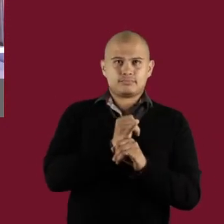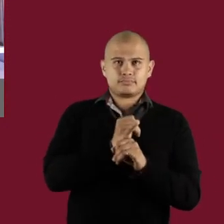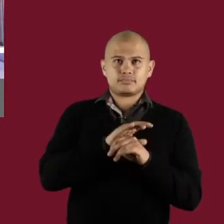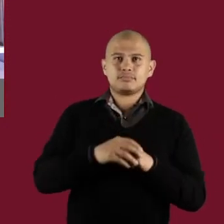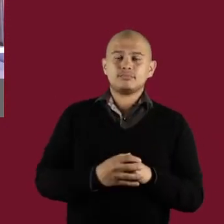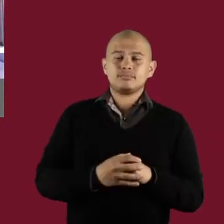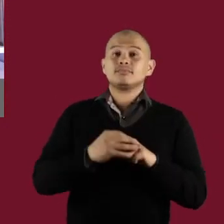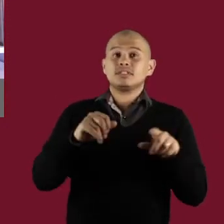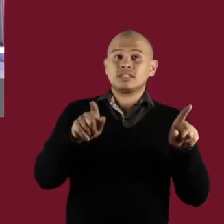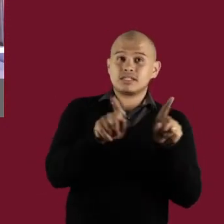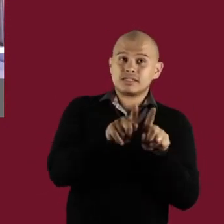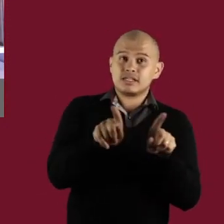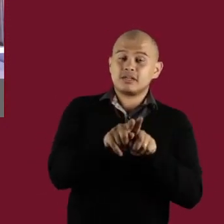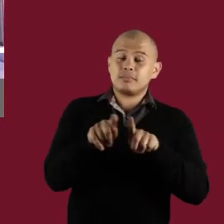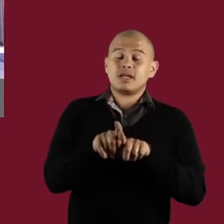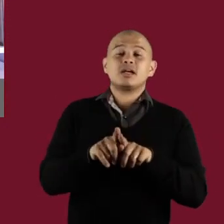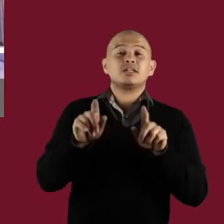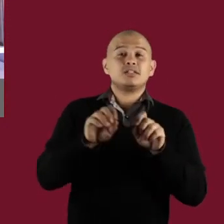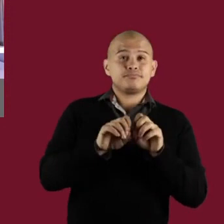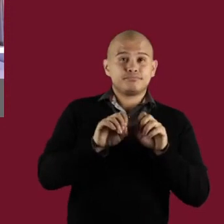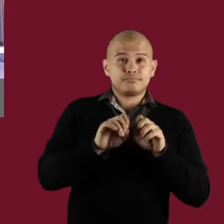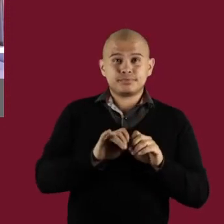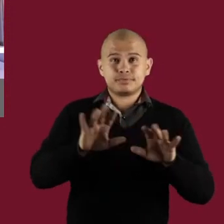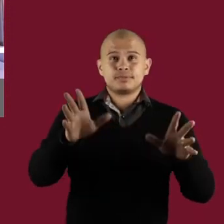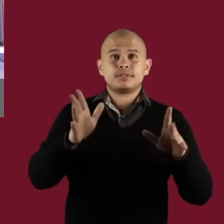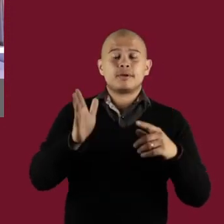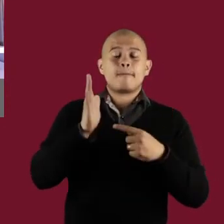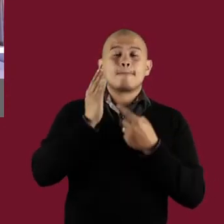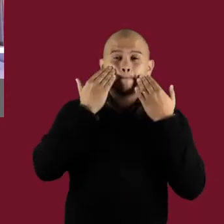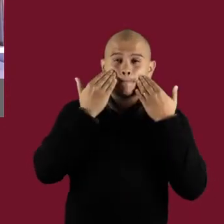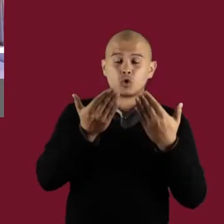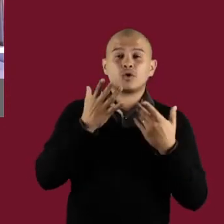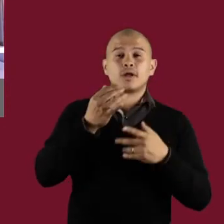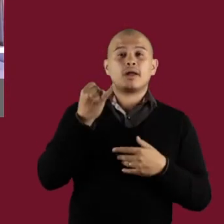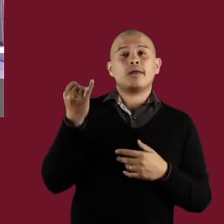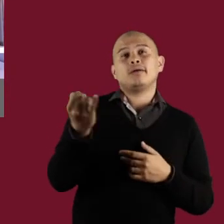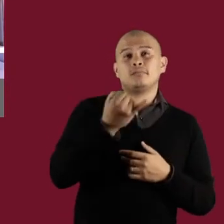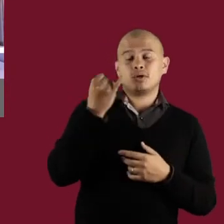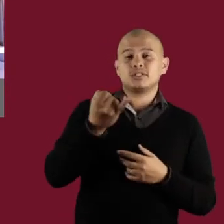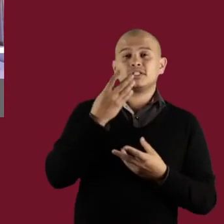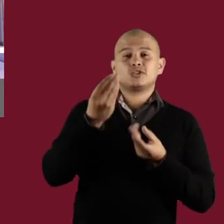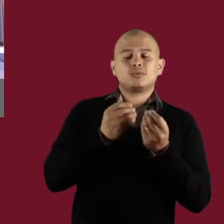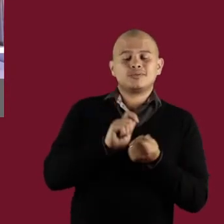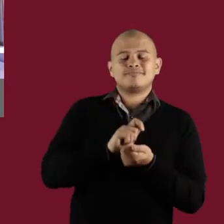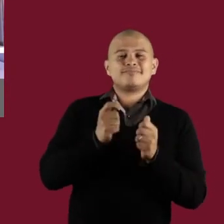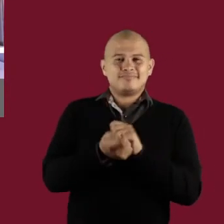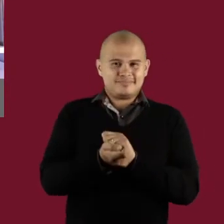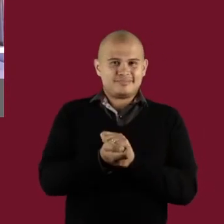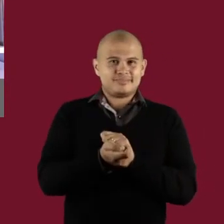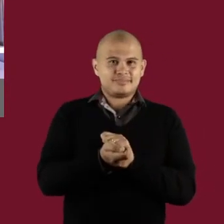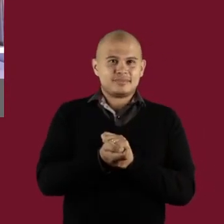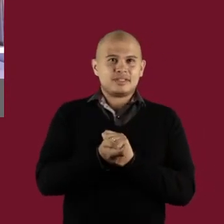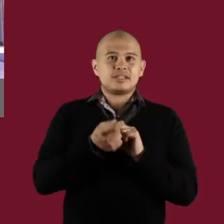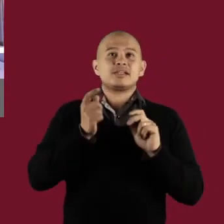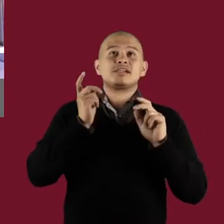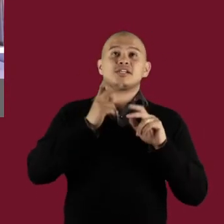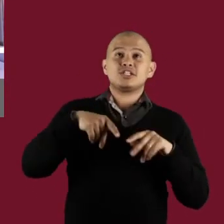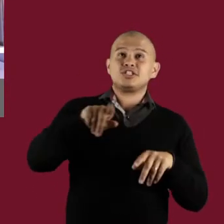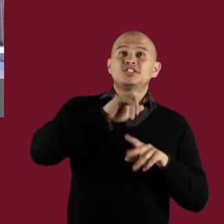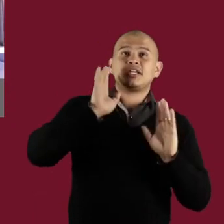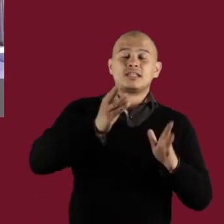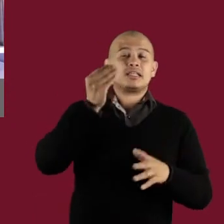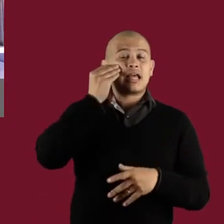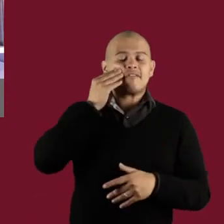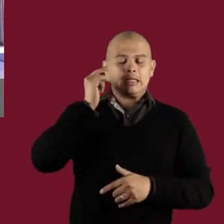também mostrou-se muito importante. Mais uma vez, portanto, a ONU News já se tinha adiantado, produzindo um pouco